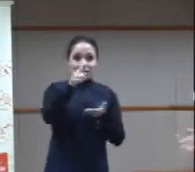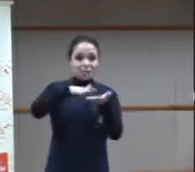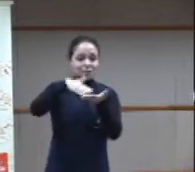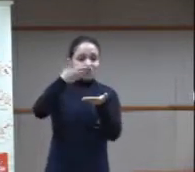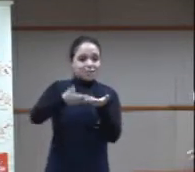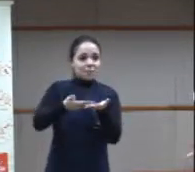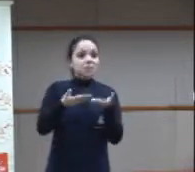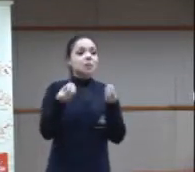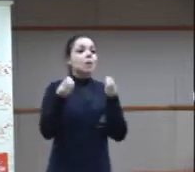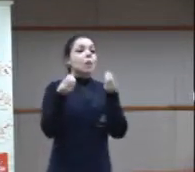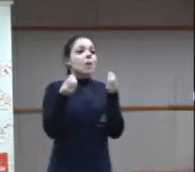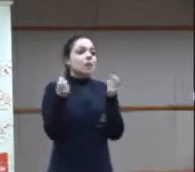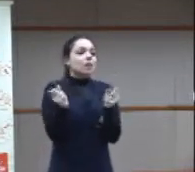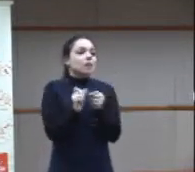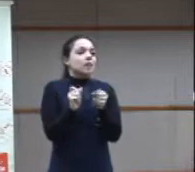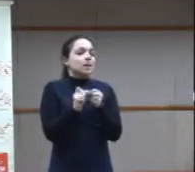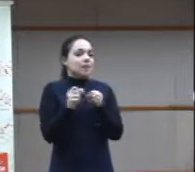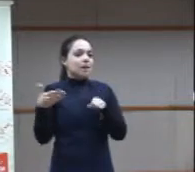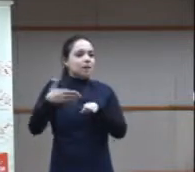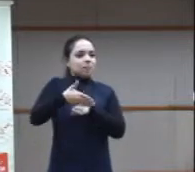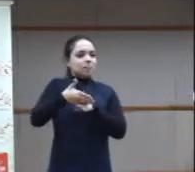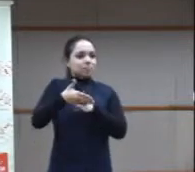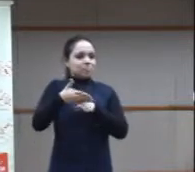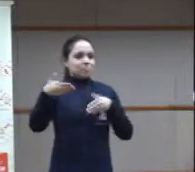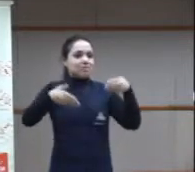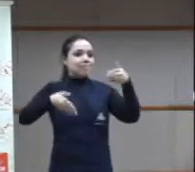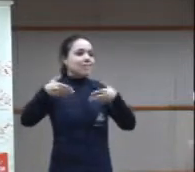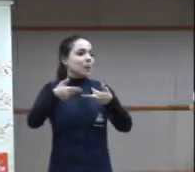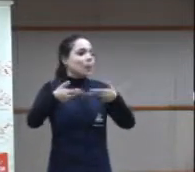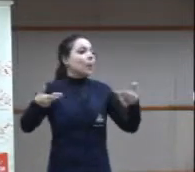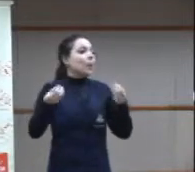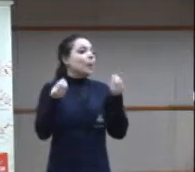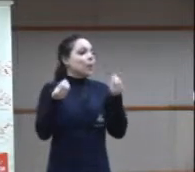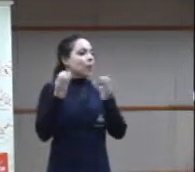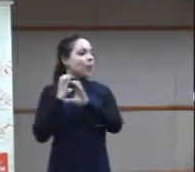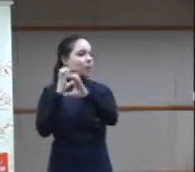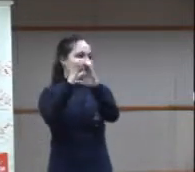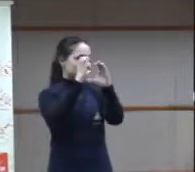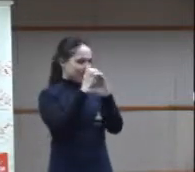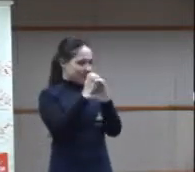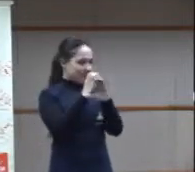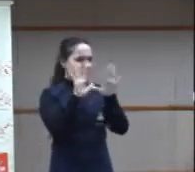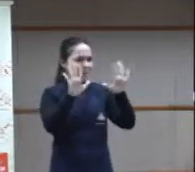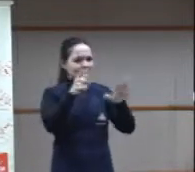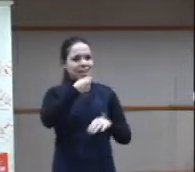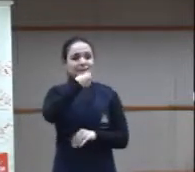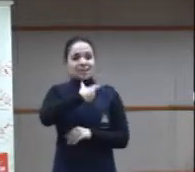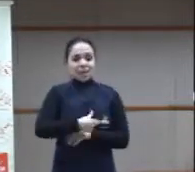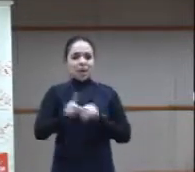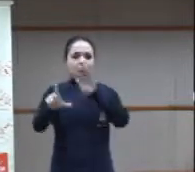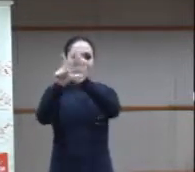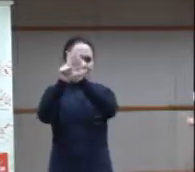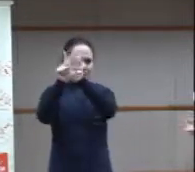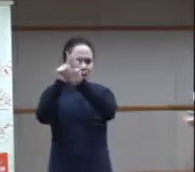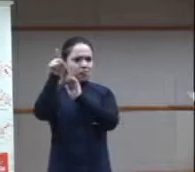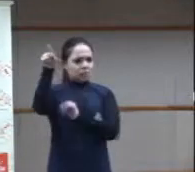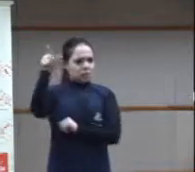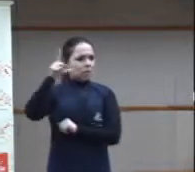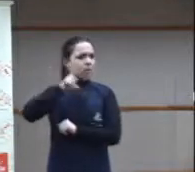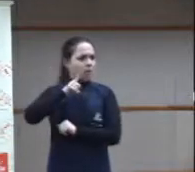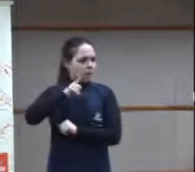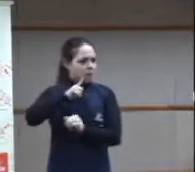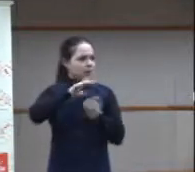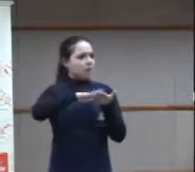não promovemos a acessibilidade de comunicação. Veja como é engraçado, as leis já falavam